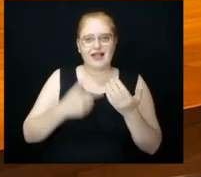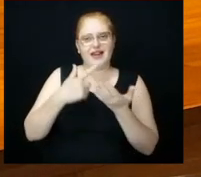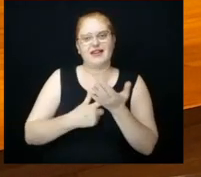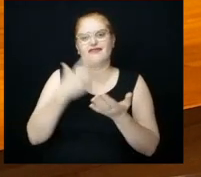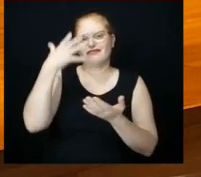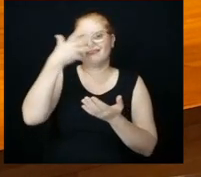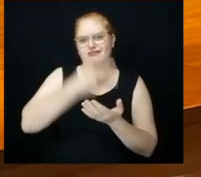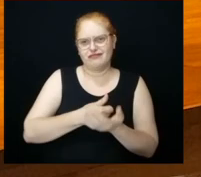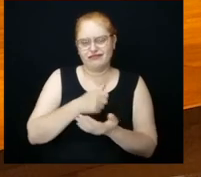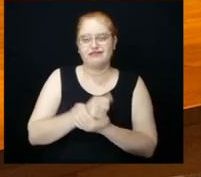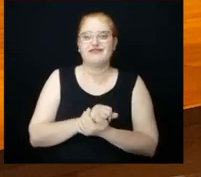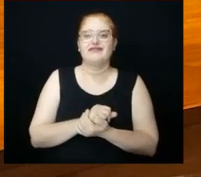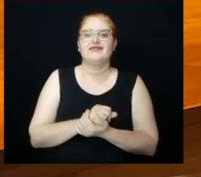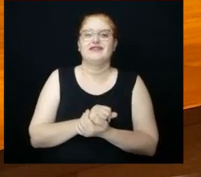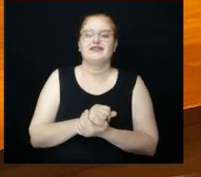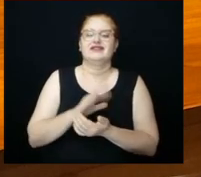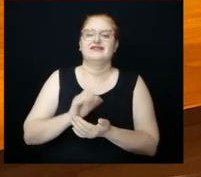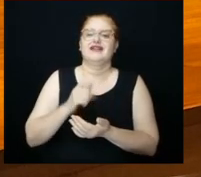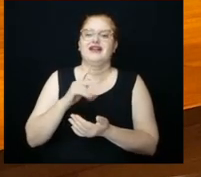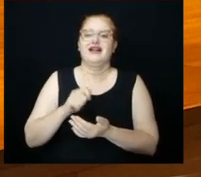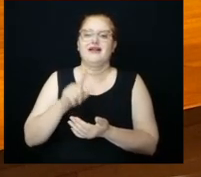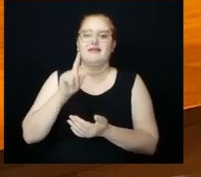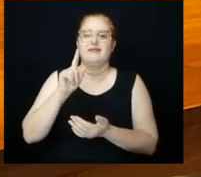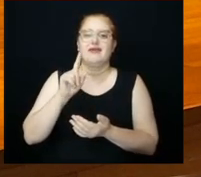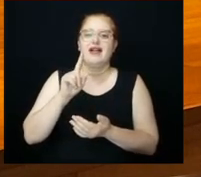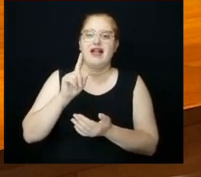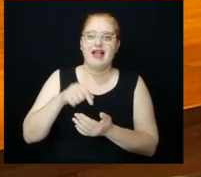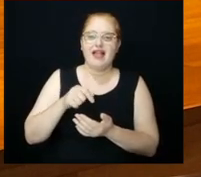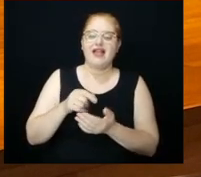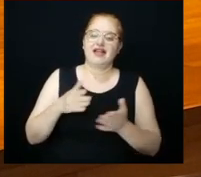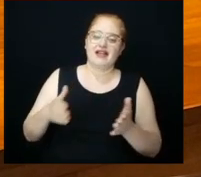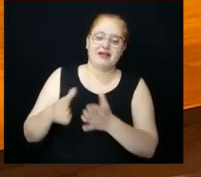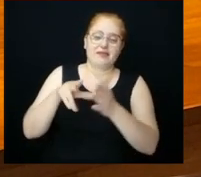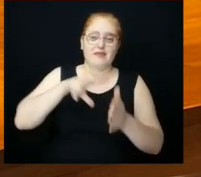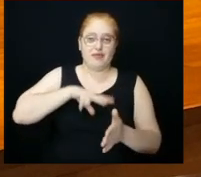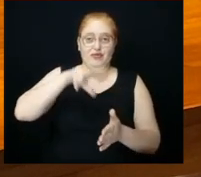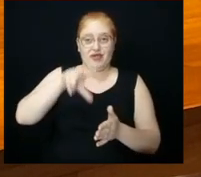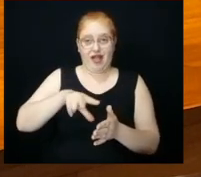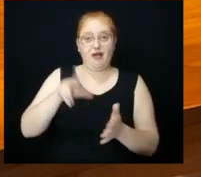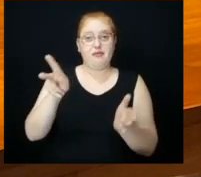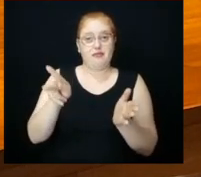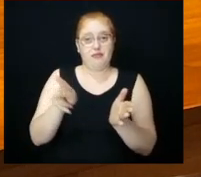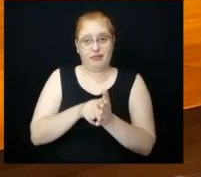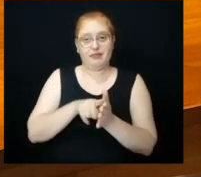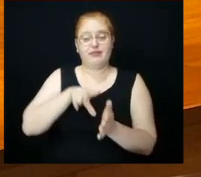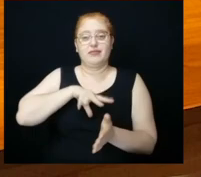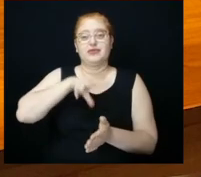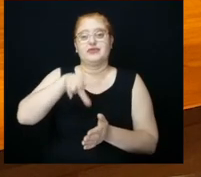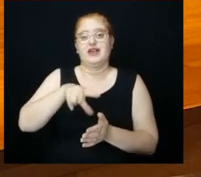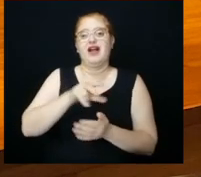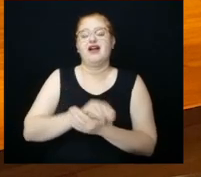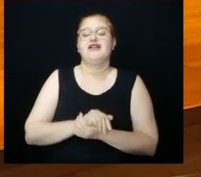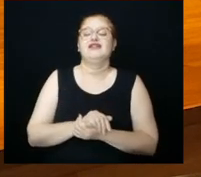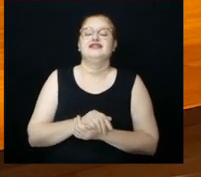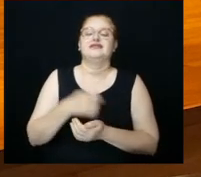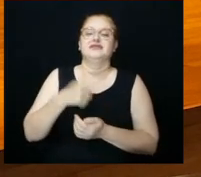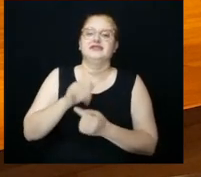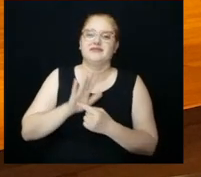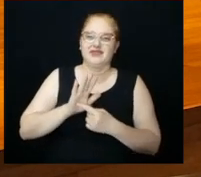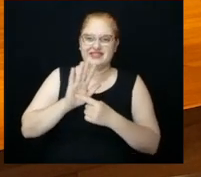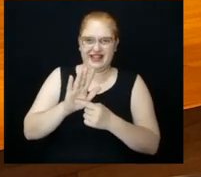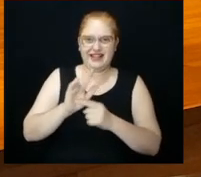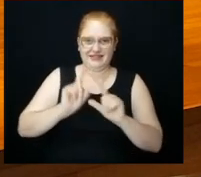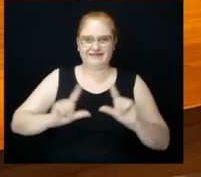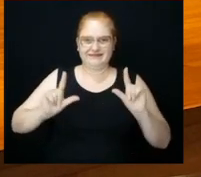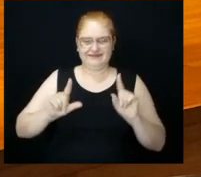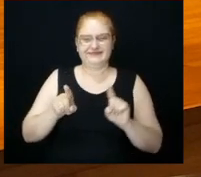lindo. Essa edição aqui dessa capa é uma edição da Caminho de Portugal, uma edição portuguesa. E aí eu tive que colocar, não me aguentei, mas